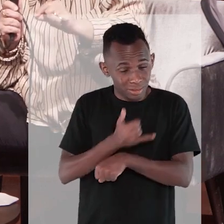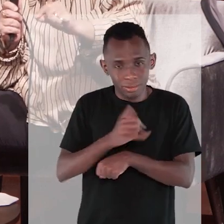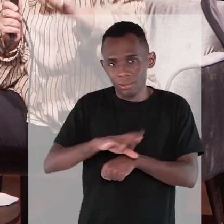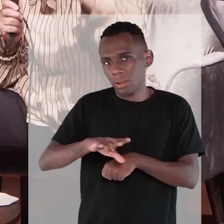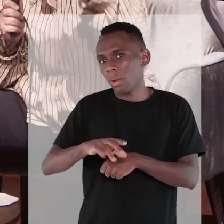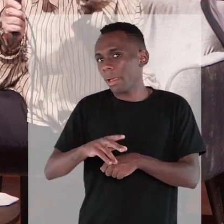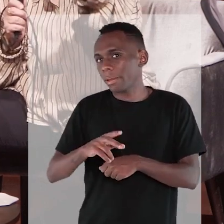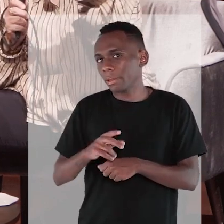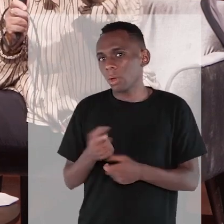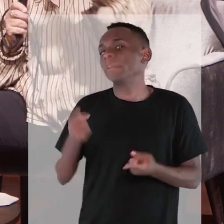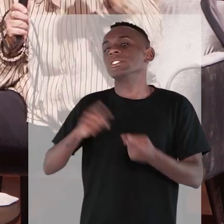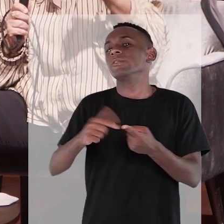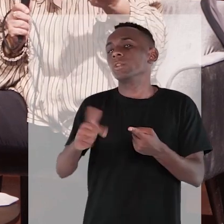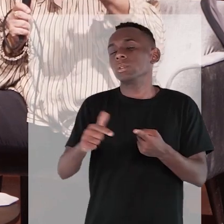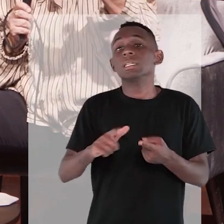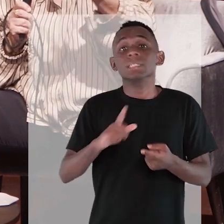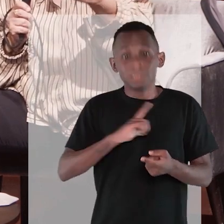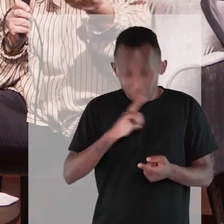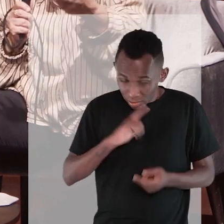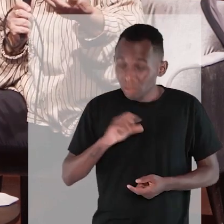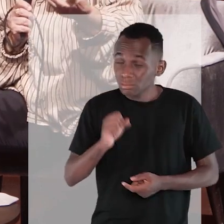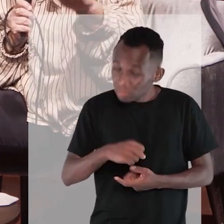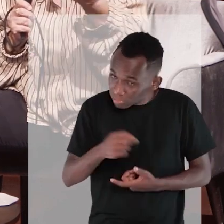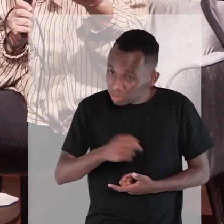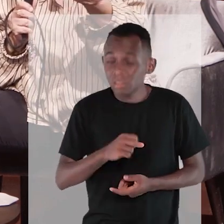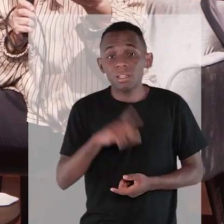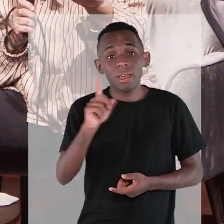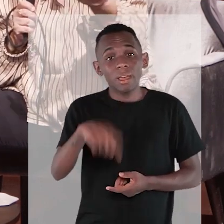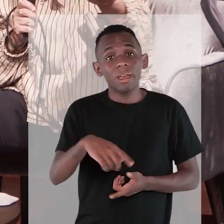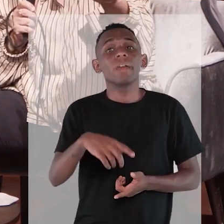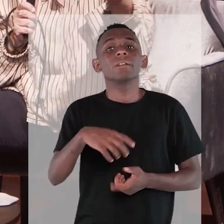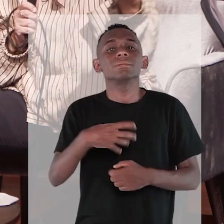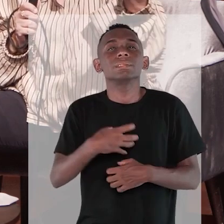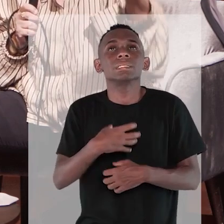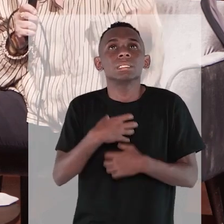acaso, né? Então, é nesse sentido que, se você